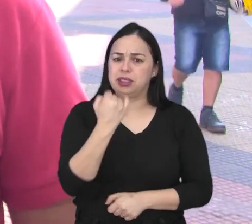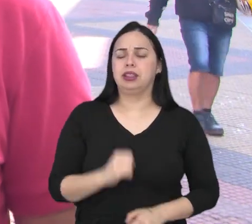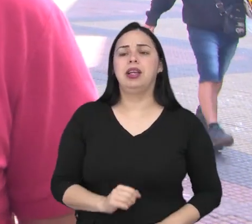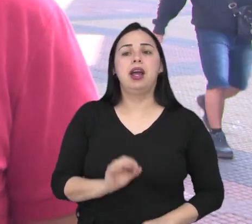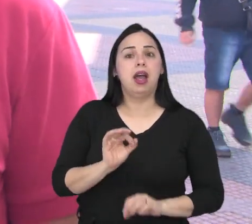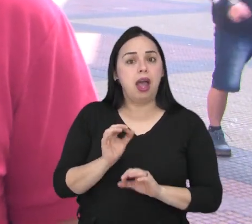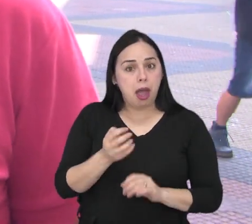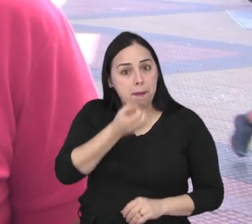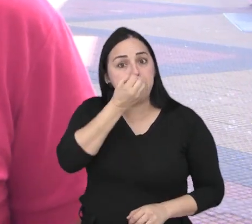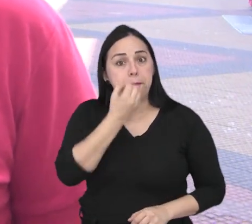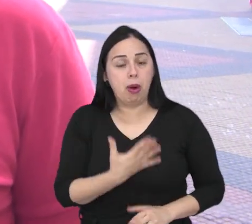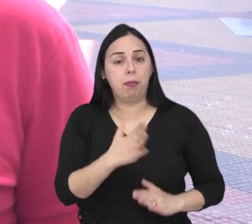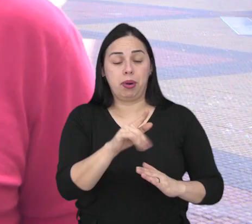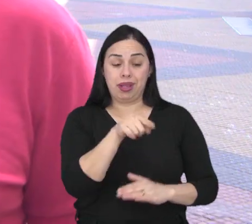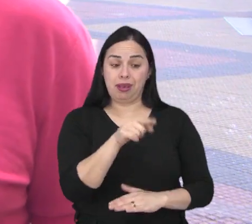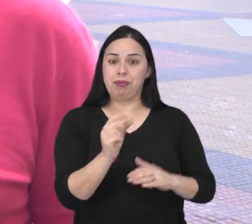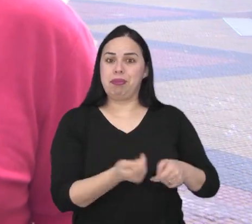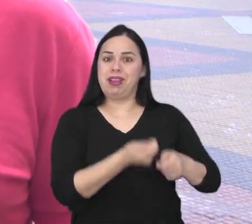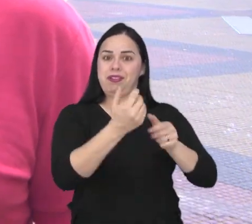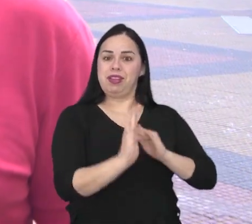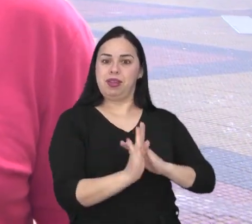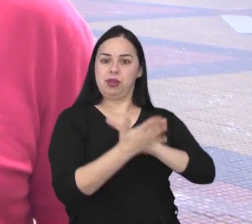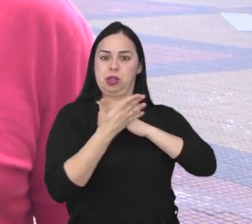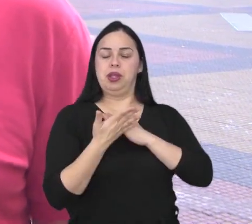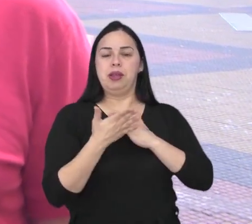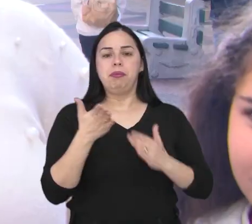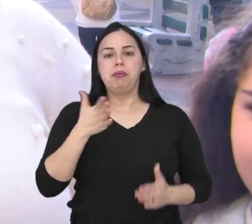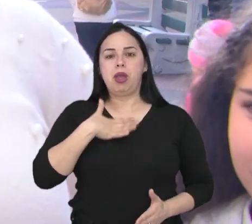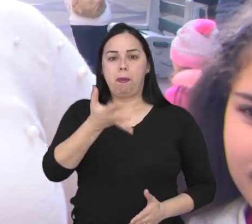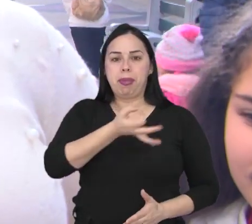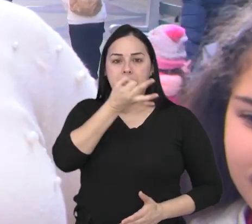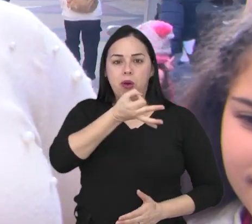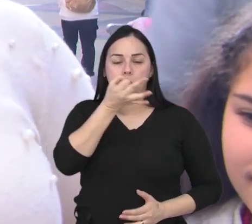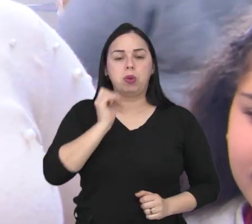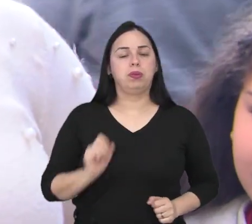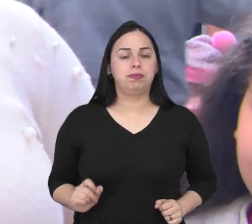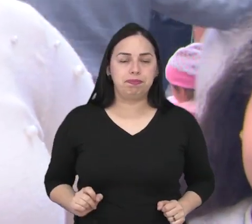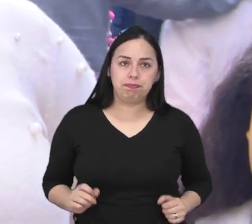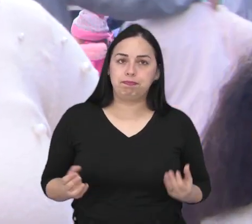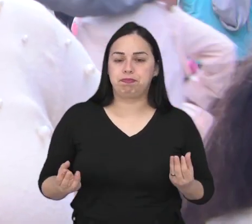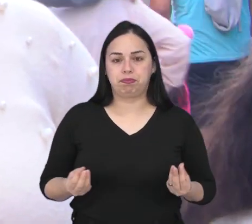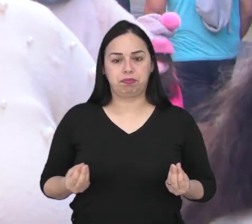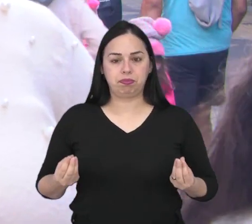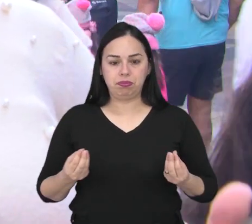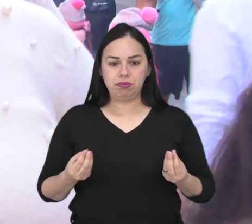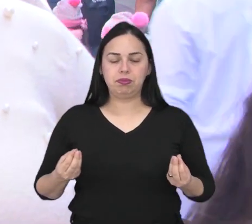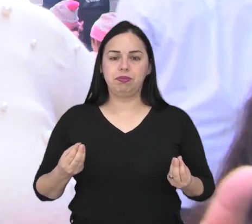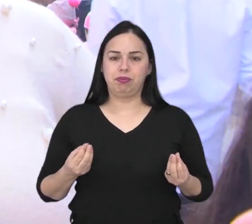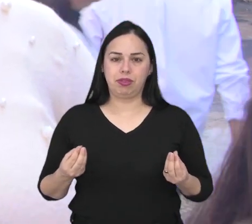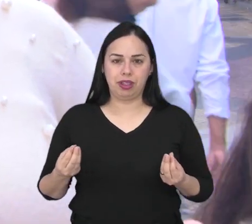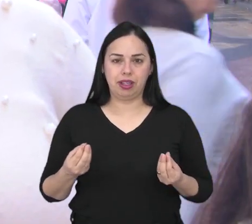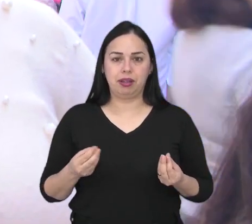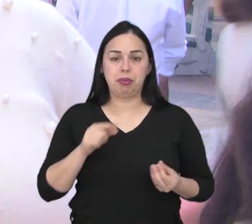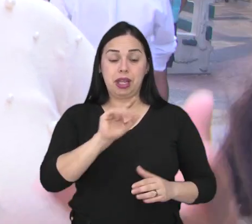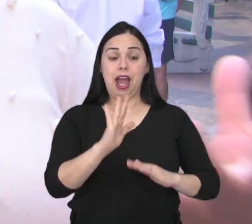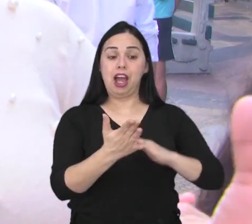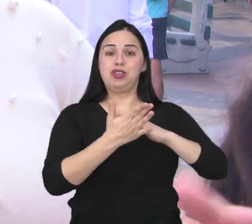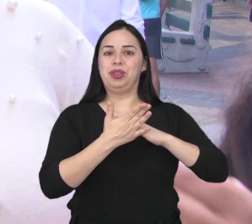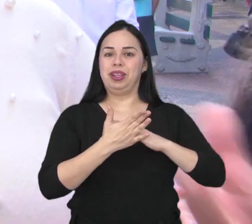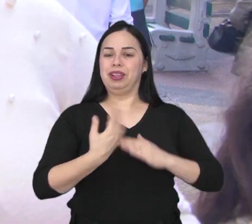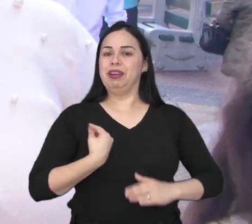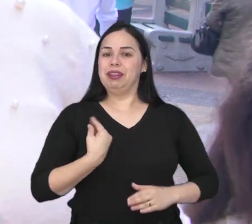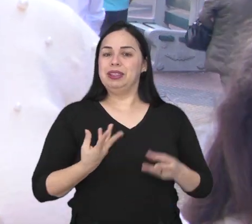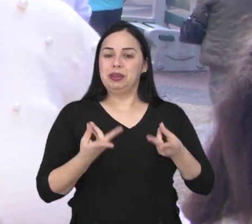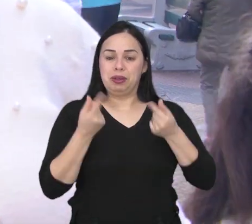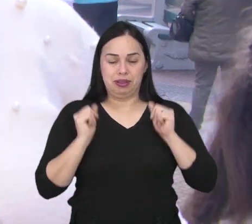sempre importante ter, né? Porque é uma ajuda muito grande, né? Acredito que por conta, assim,